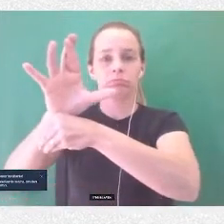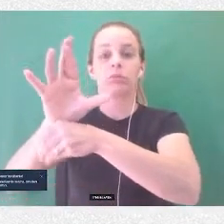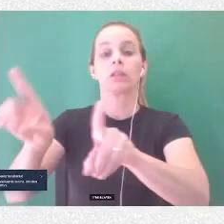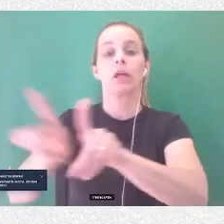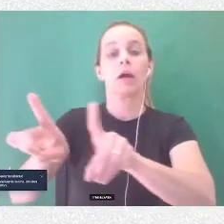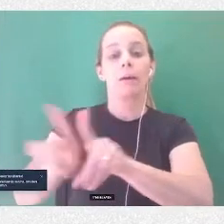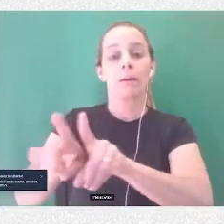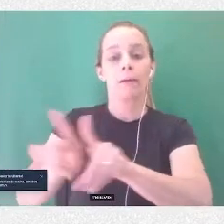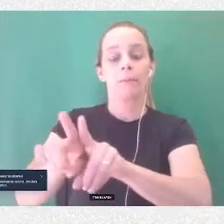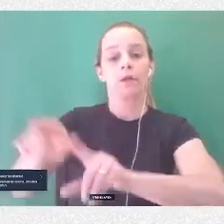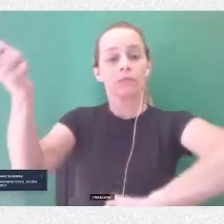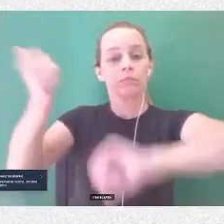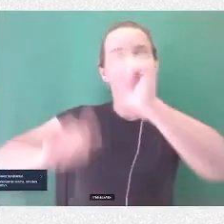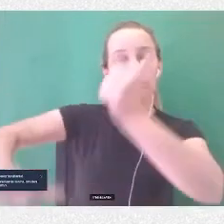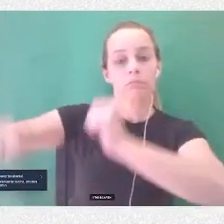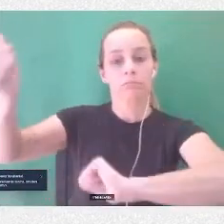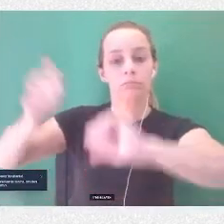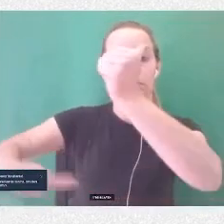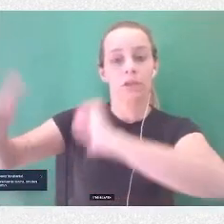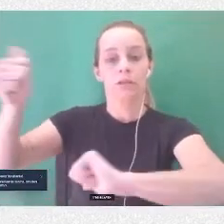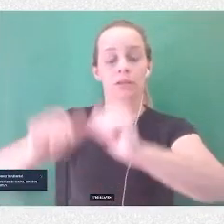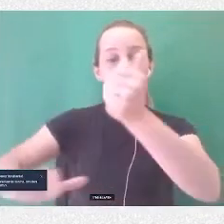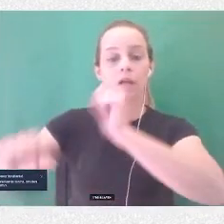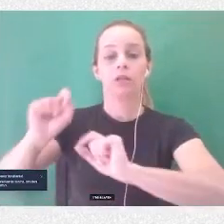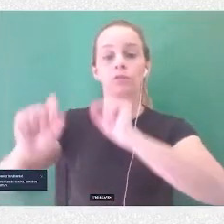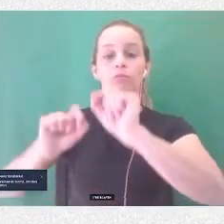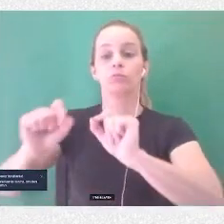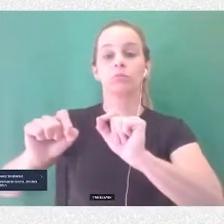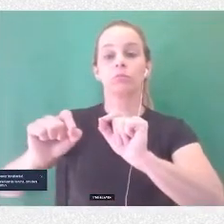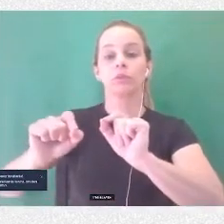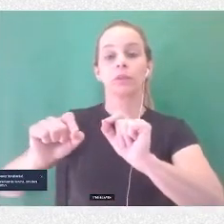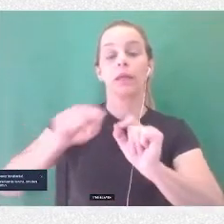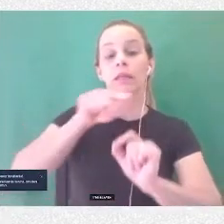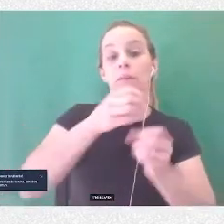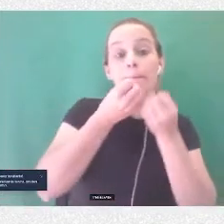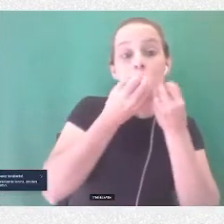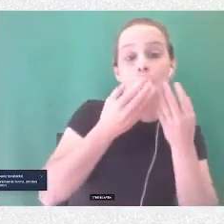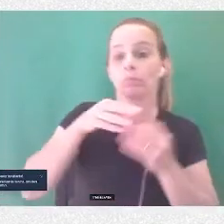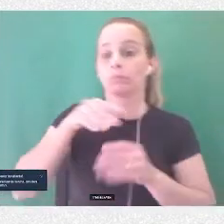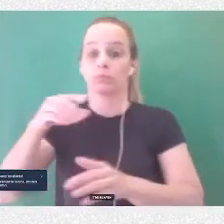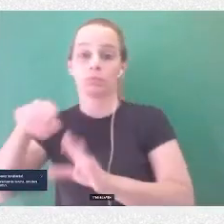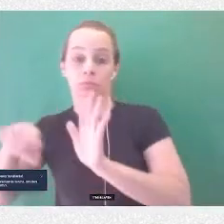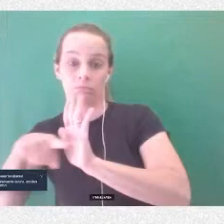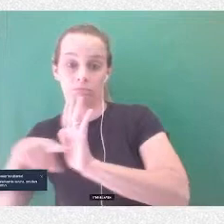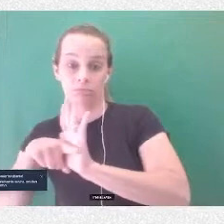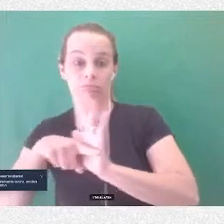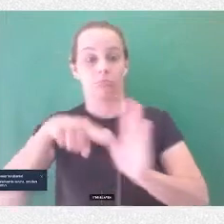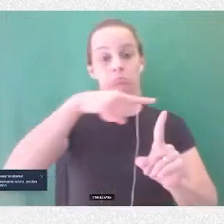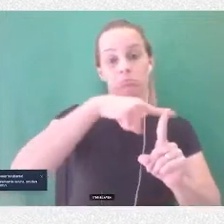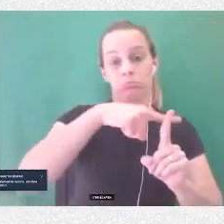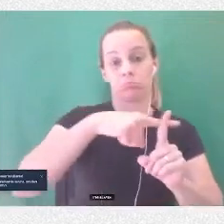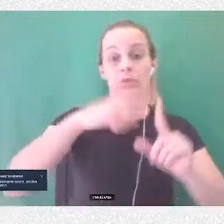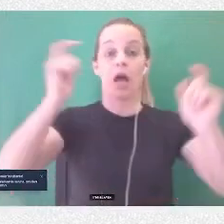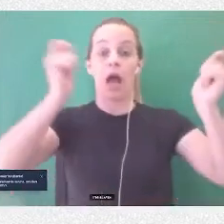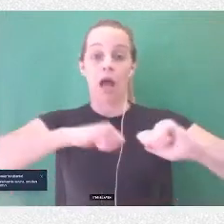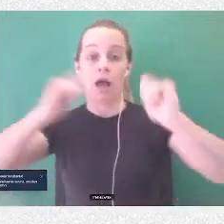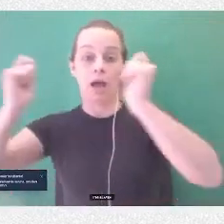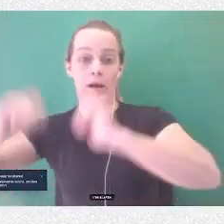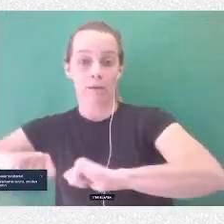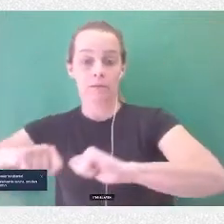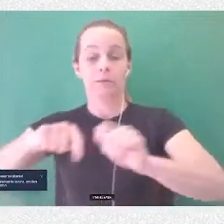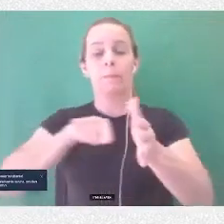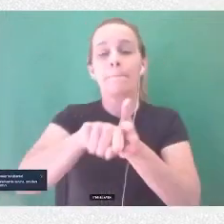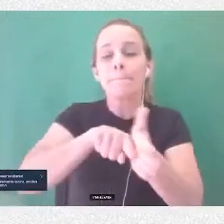uma análise dos pontos positivos e negativos com relação à capacidade que os pesquisadores teriam